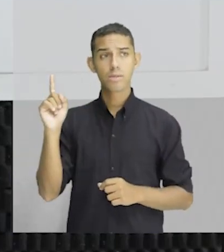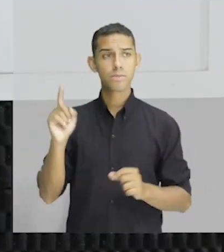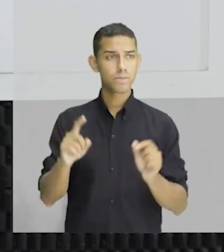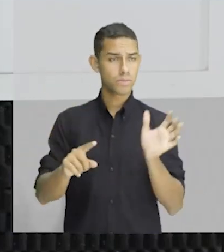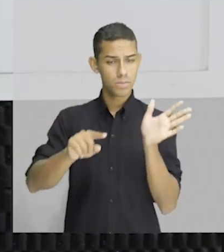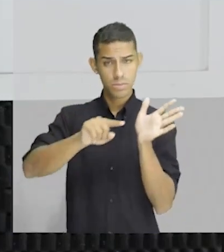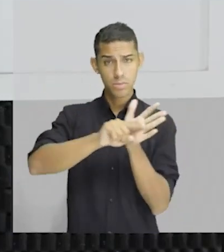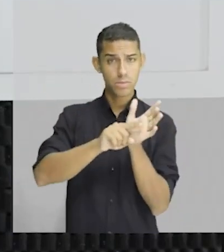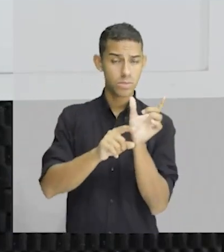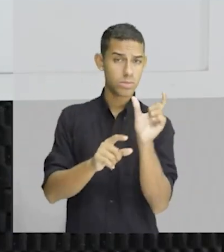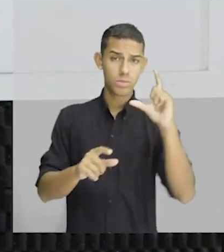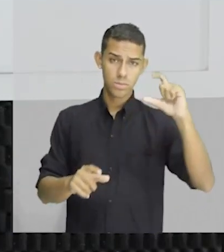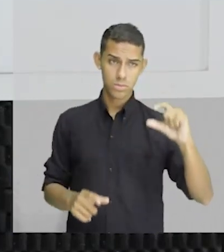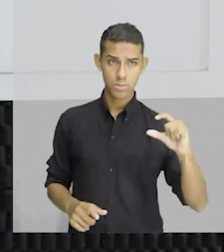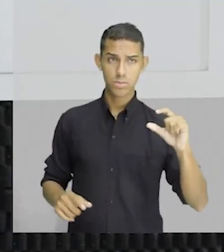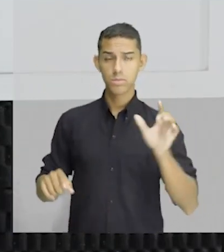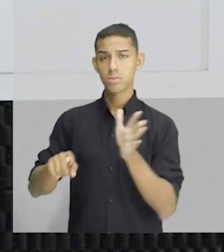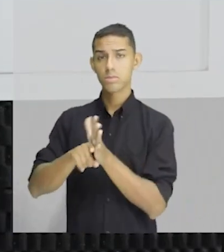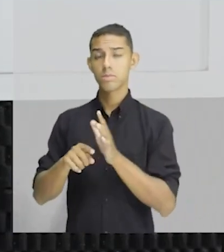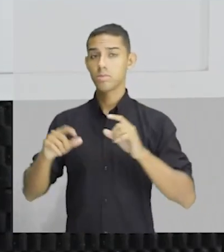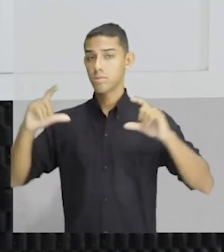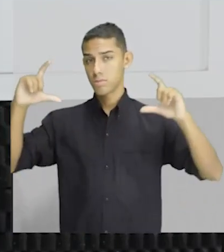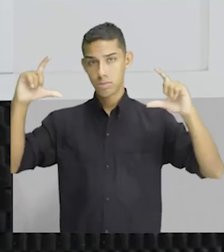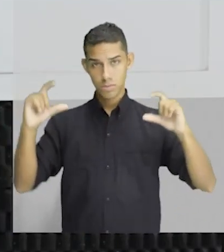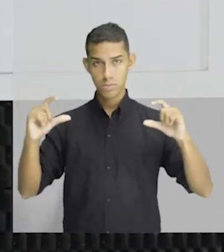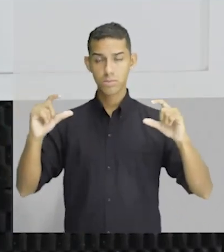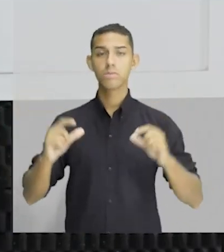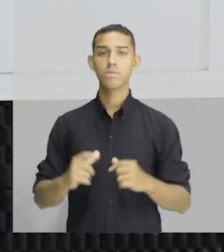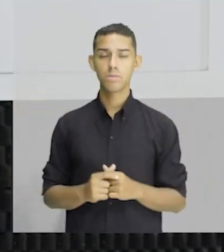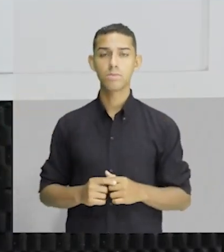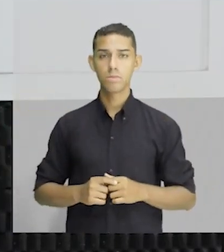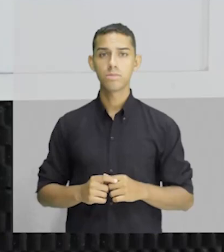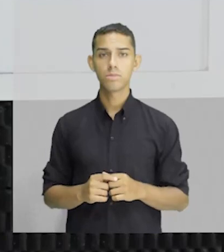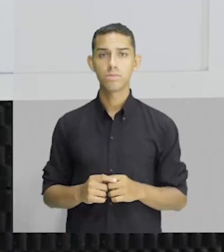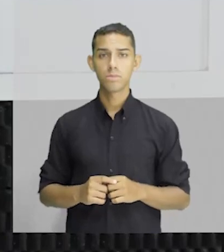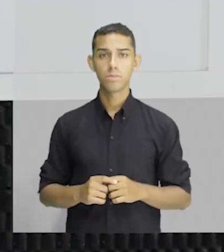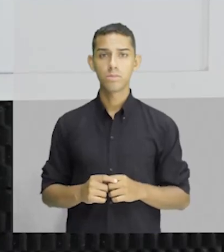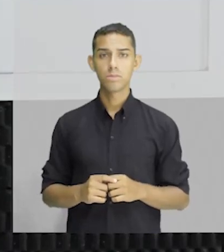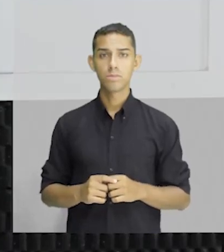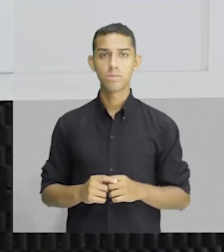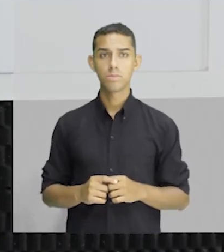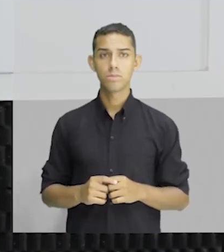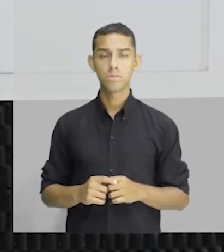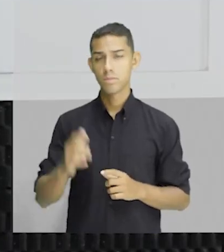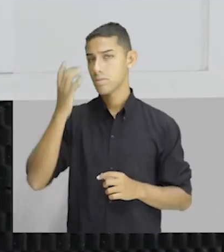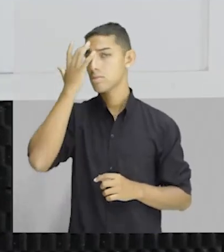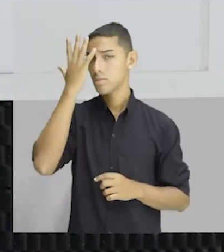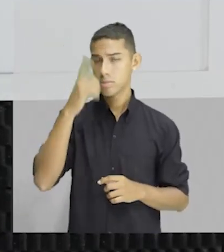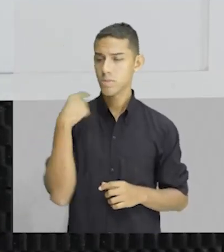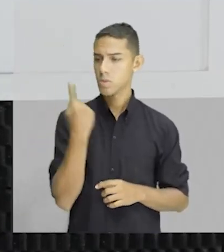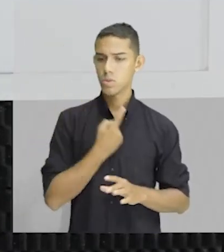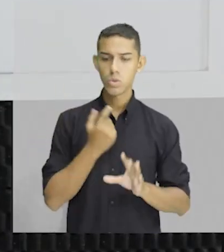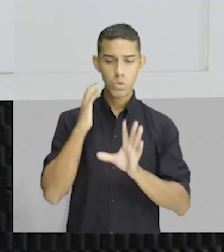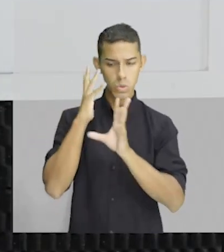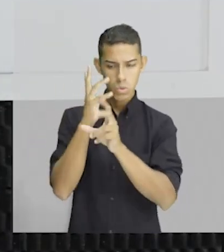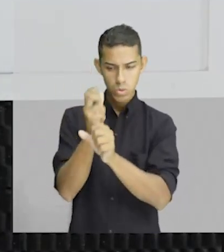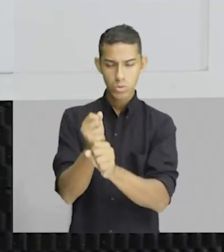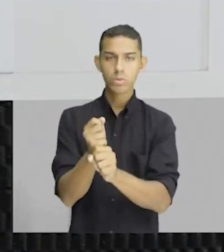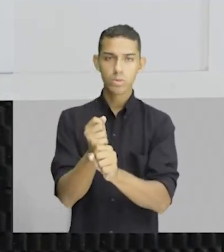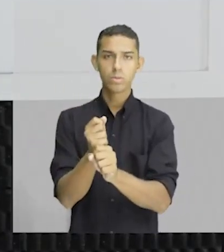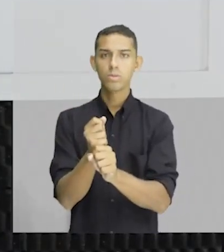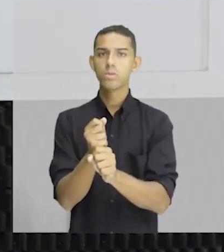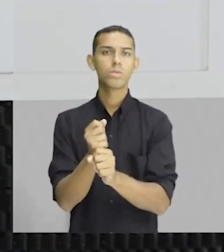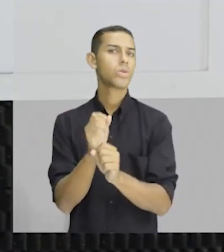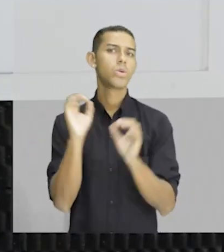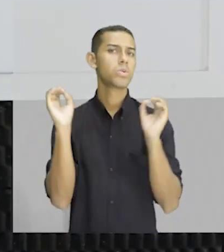interpretação desse sinal? Diminuiu. Qual é a interpretação desse sinal aqui? Diminuiu. Para ficar mais fácil para a gente fazer a continha, eu